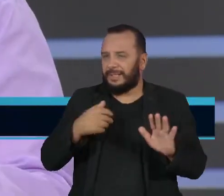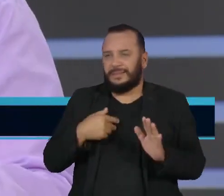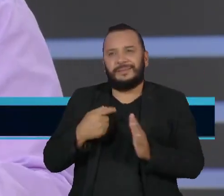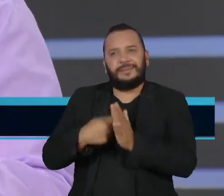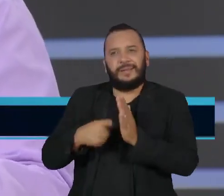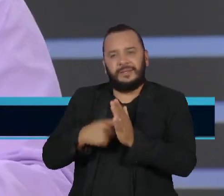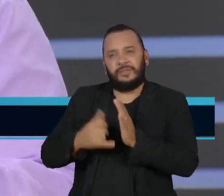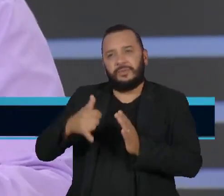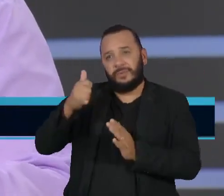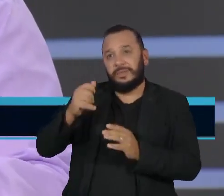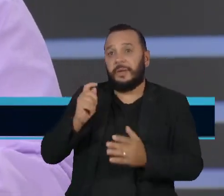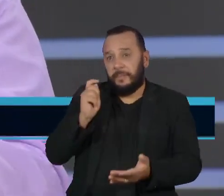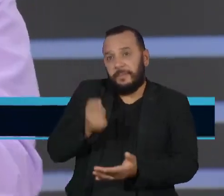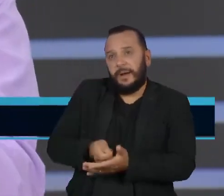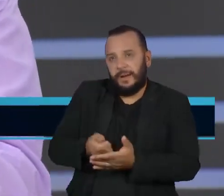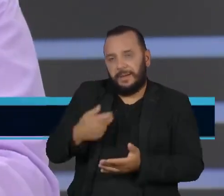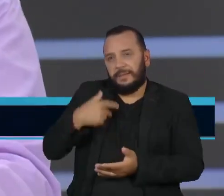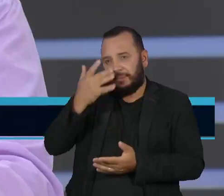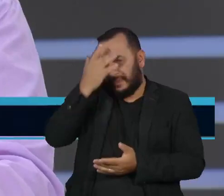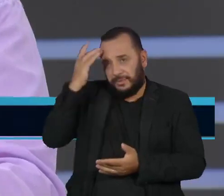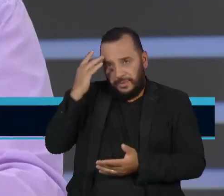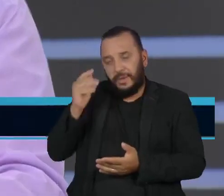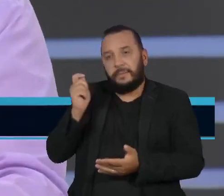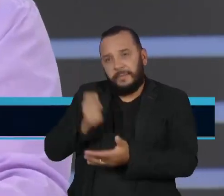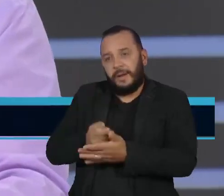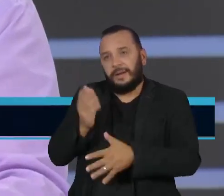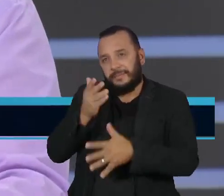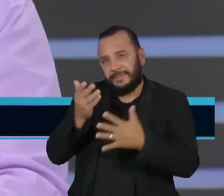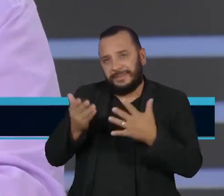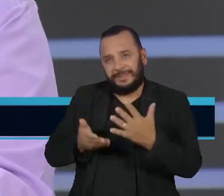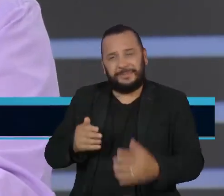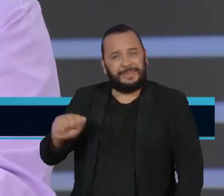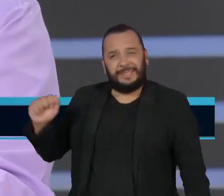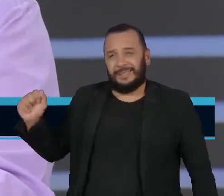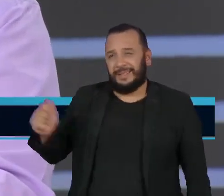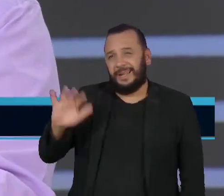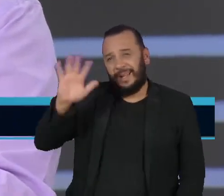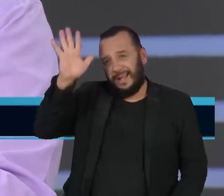paga pelo consumidor, de quem paga prestações, é muito mais alta do que a taxa básica.